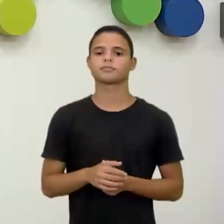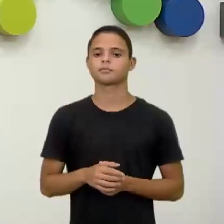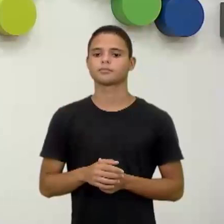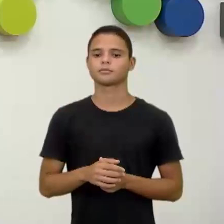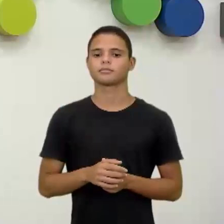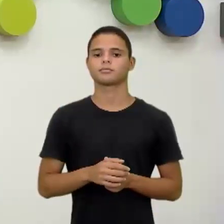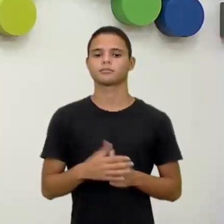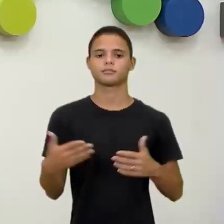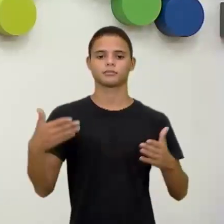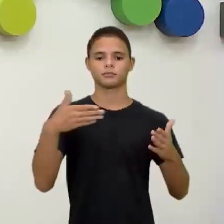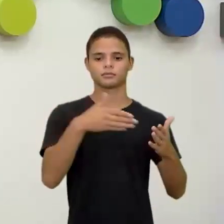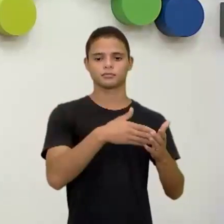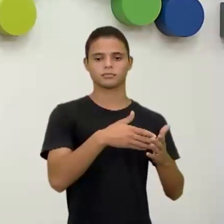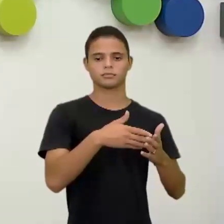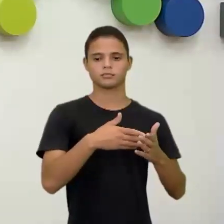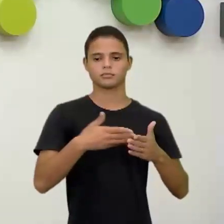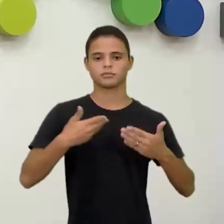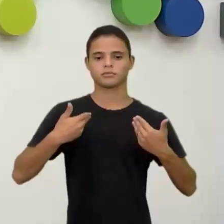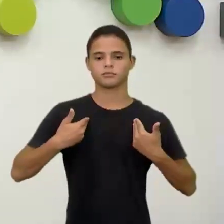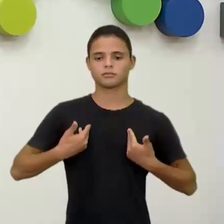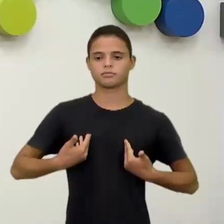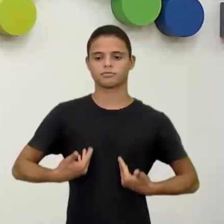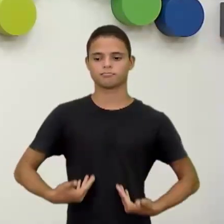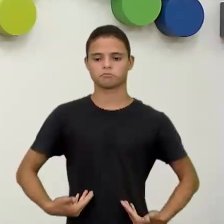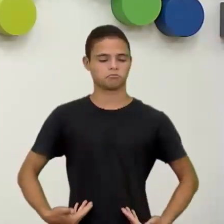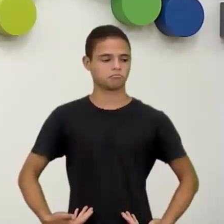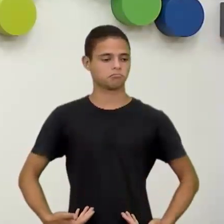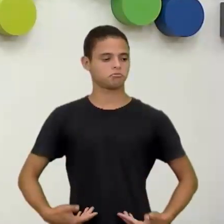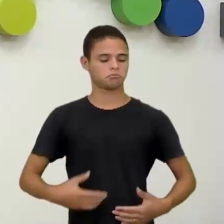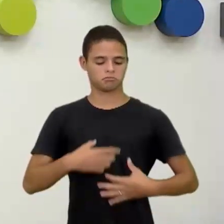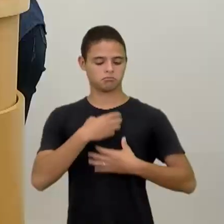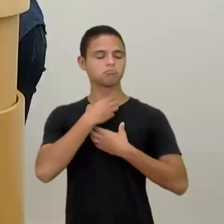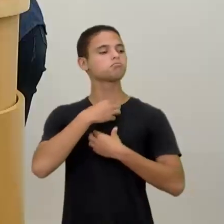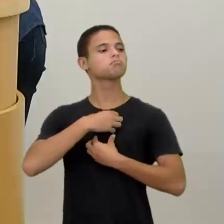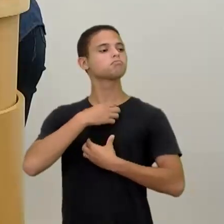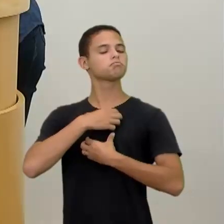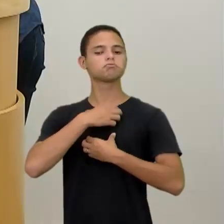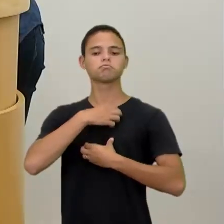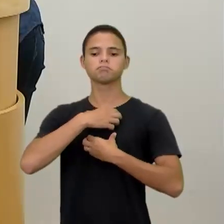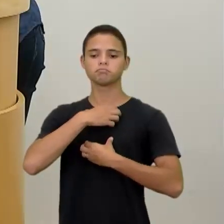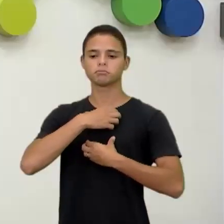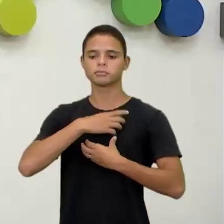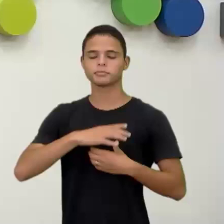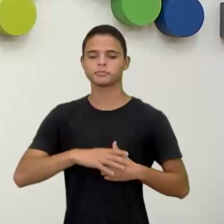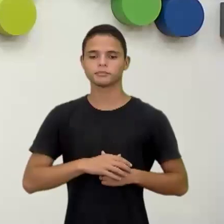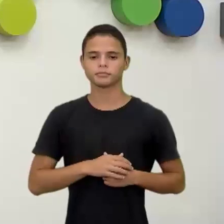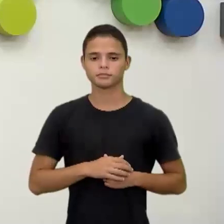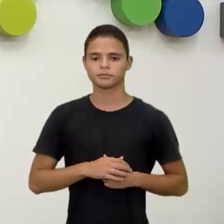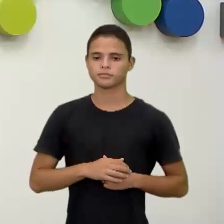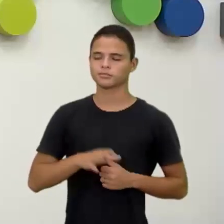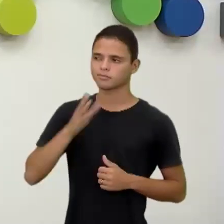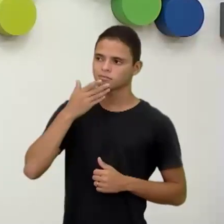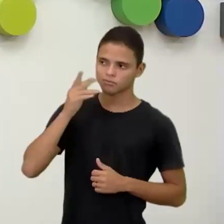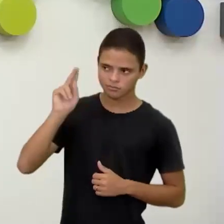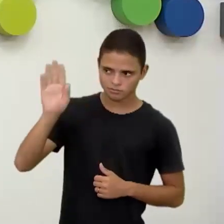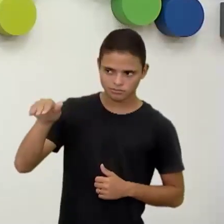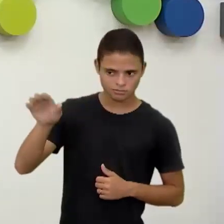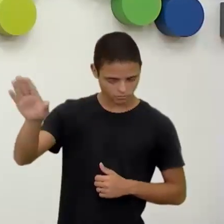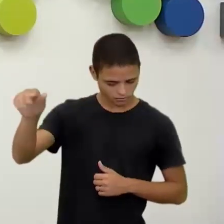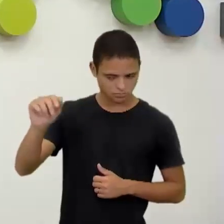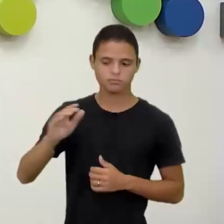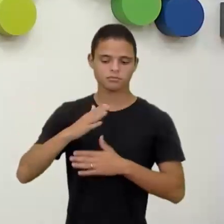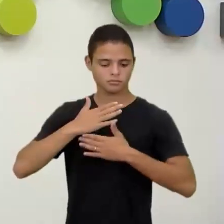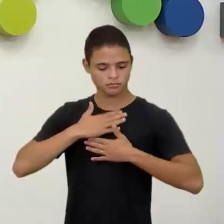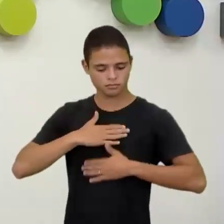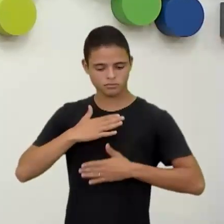chegou de terno, todo engomadinho lá, e o pessoal ficou olhando assim para ele, e falou assim, não, amigo, não precisa não, aqui você pode